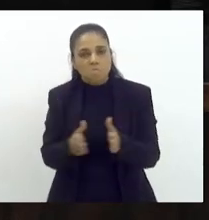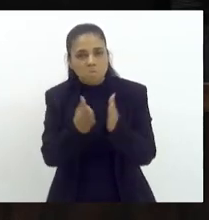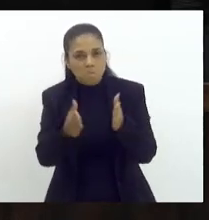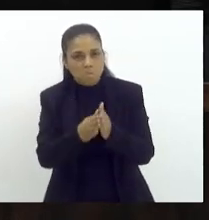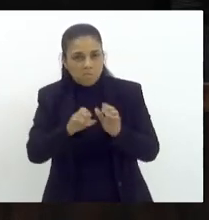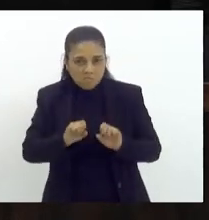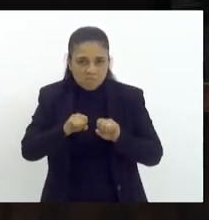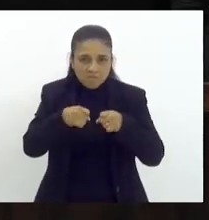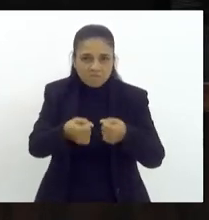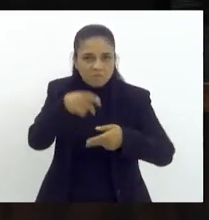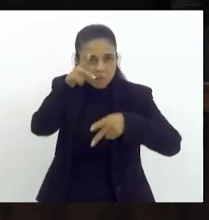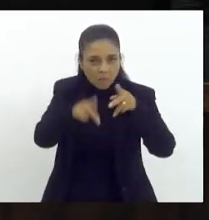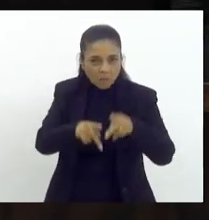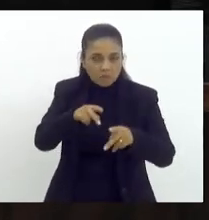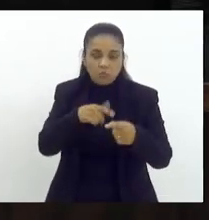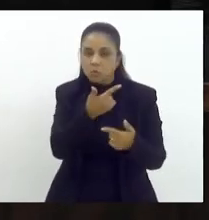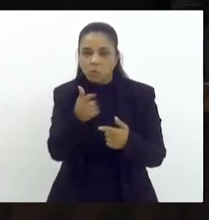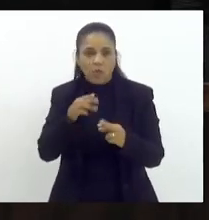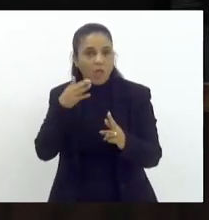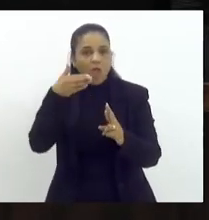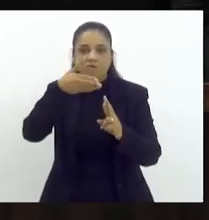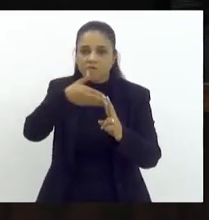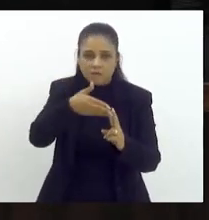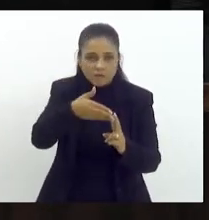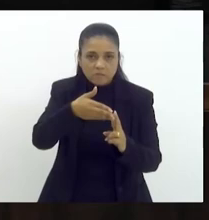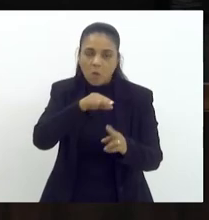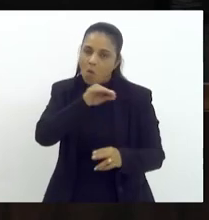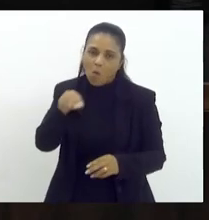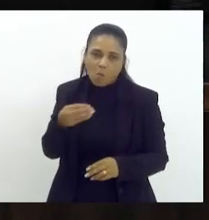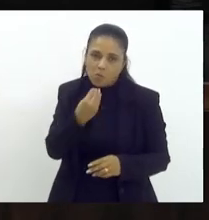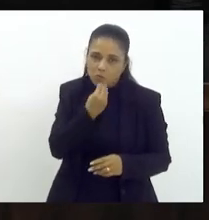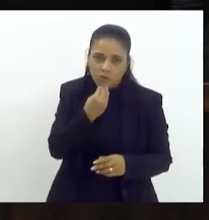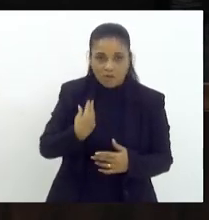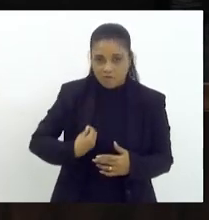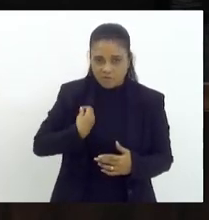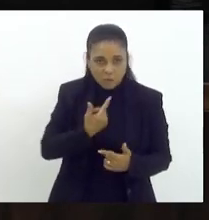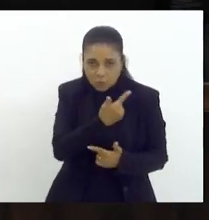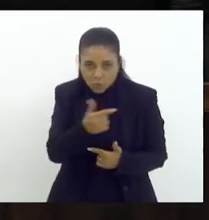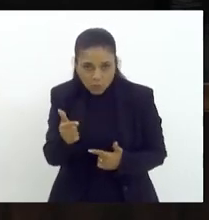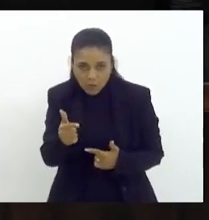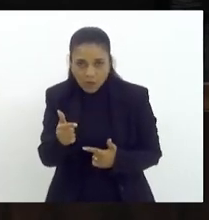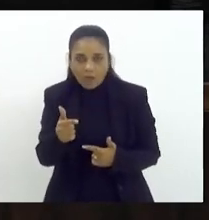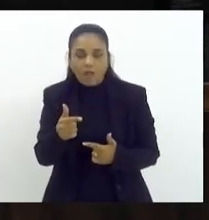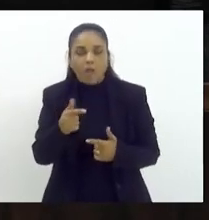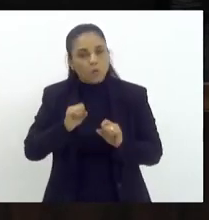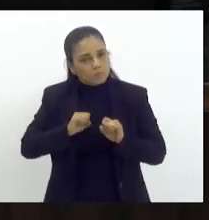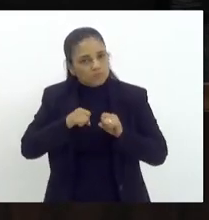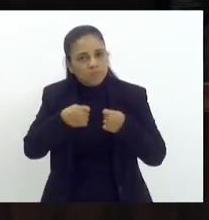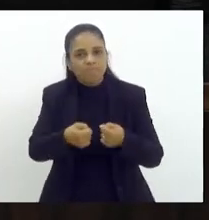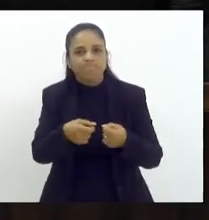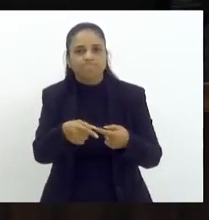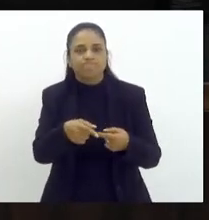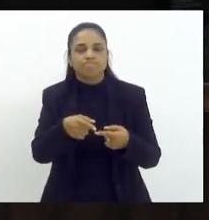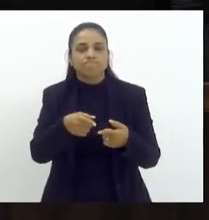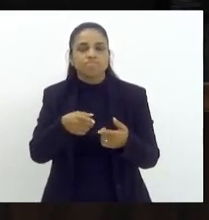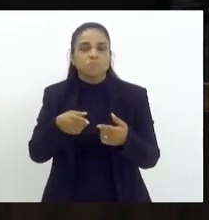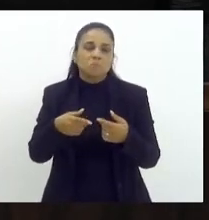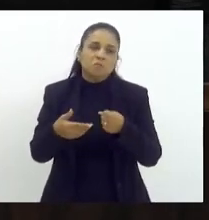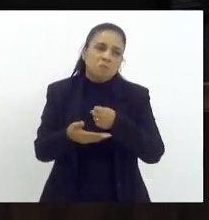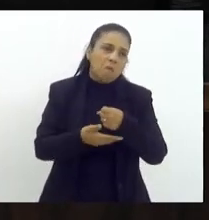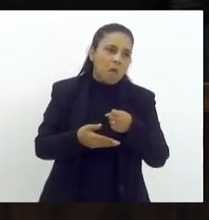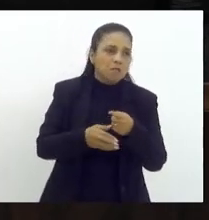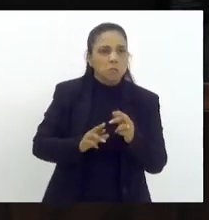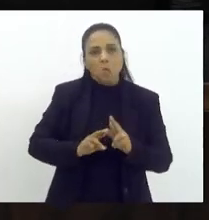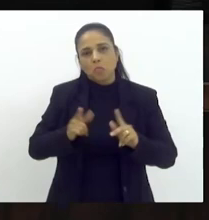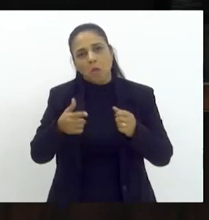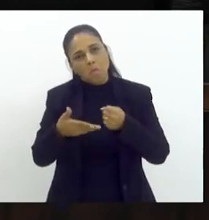tem nenhuma referência e nenhuma oportunidade de vida isso independe do de estar na base ou não do